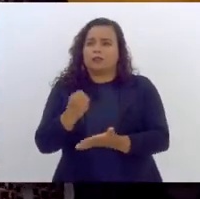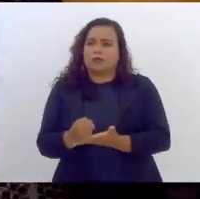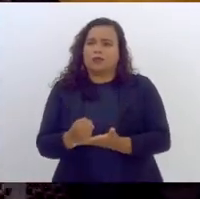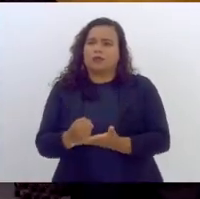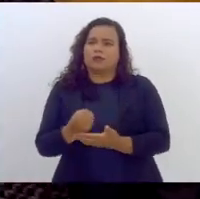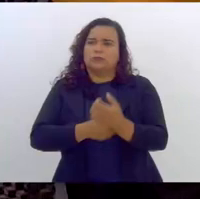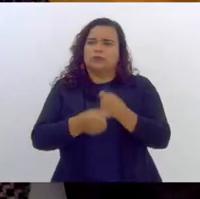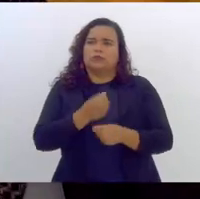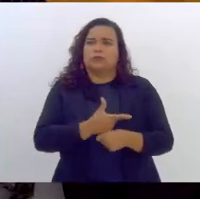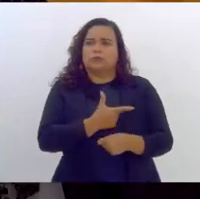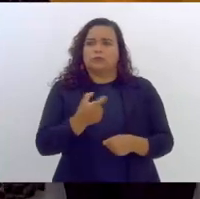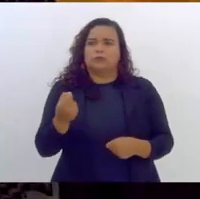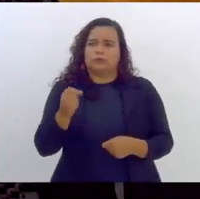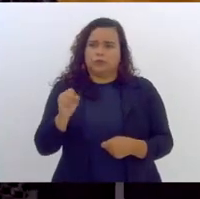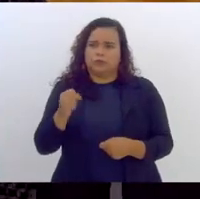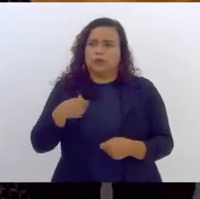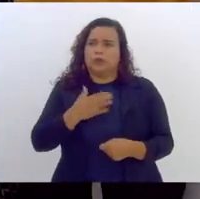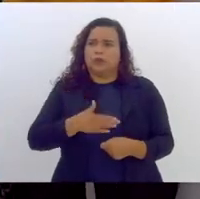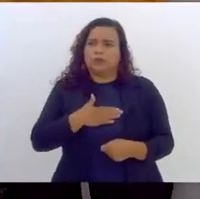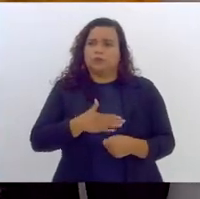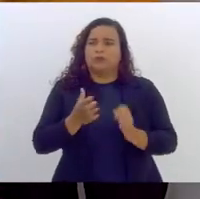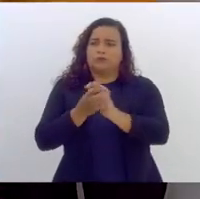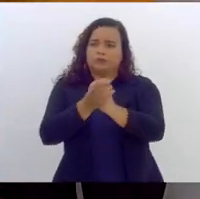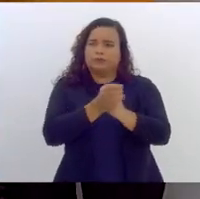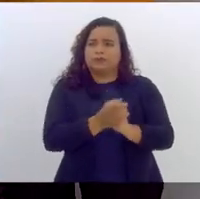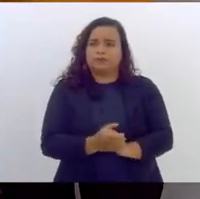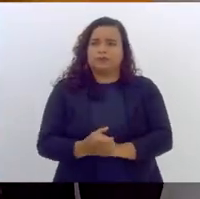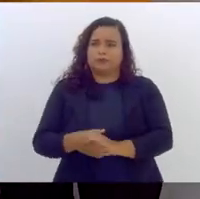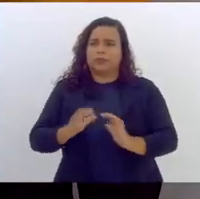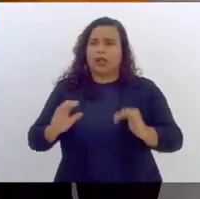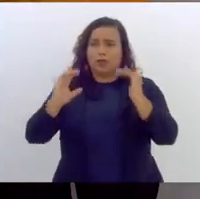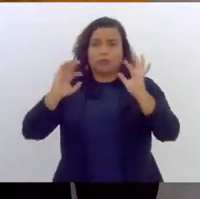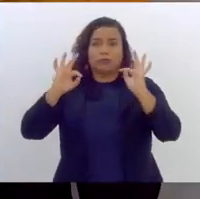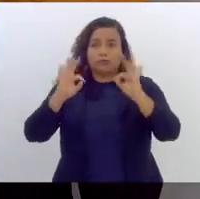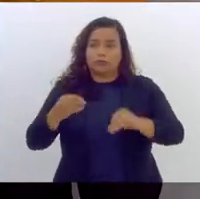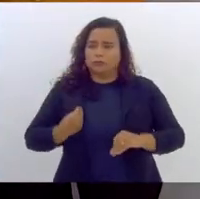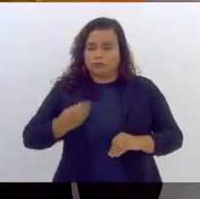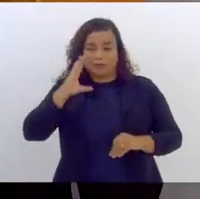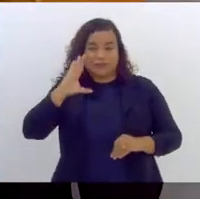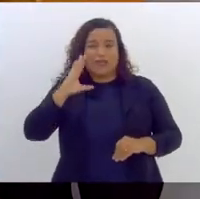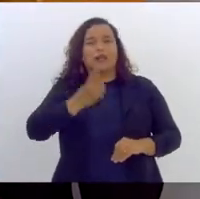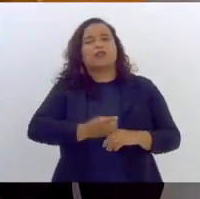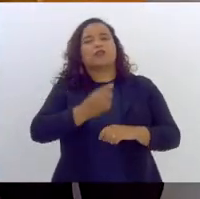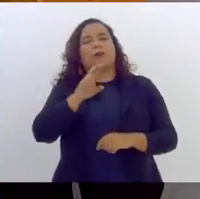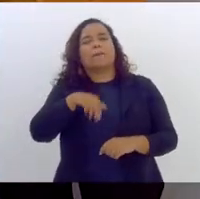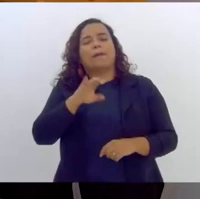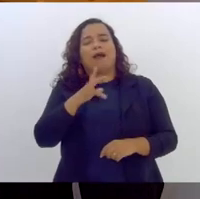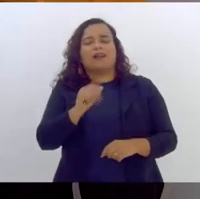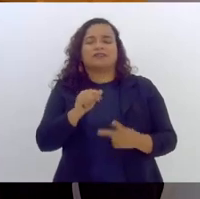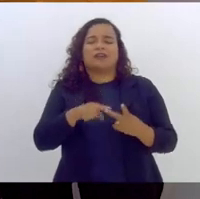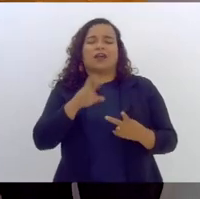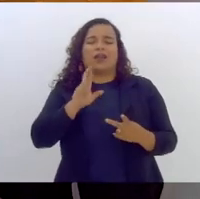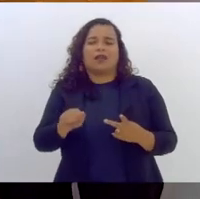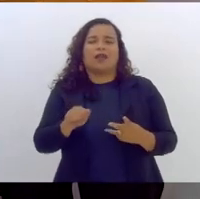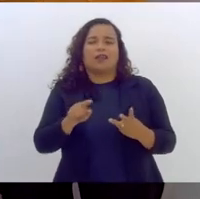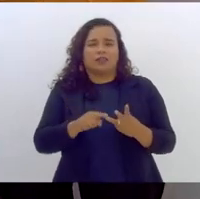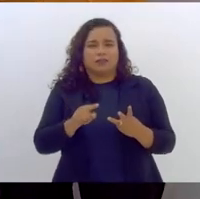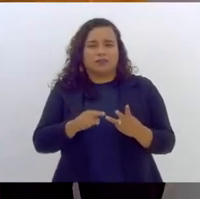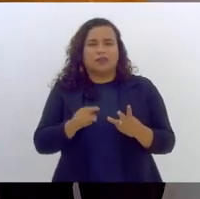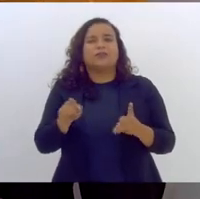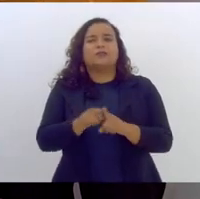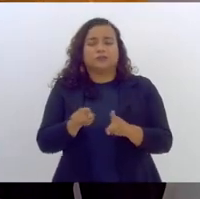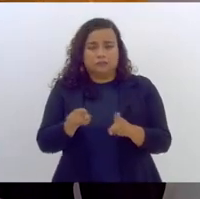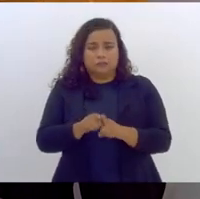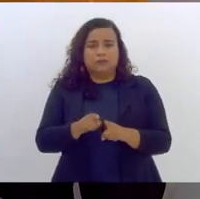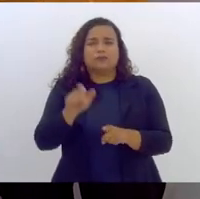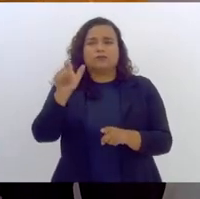gostaria de saudar todas as autoridades presentes em especial Dra Marta Rocha Dr Rodrigo Amorim meu xará Márcio